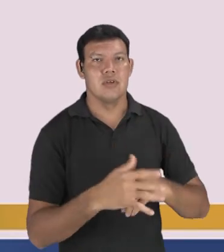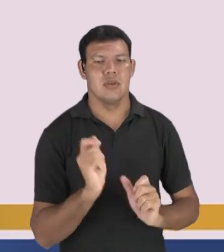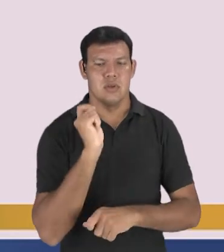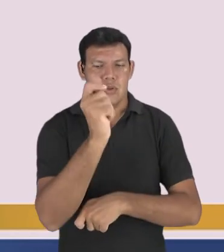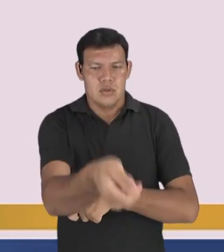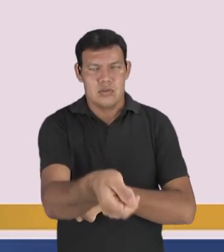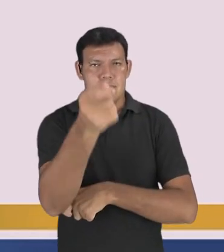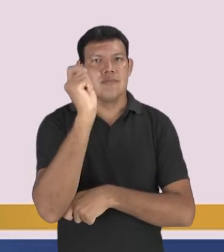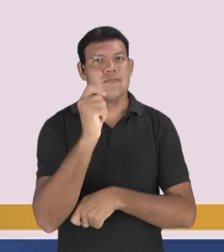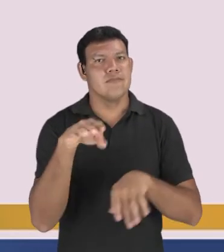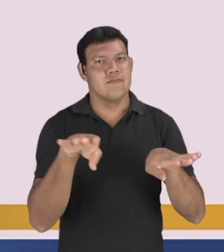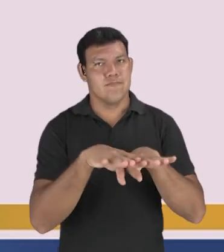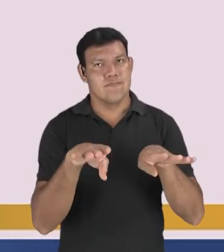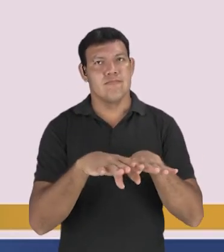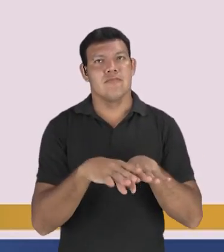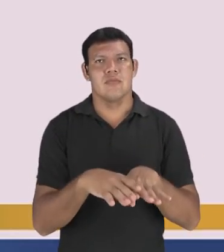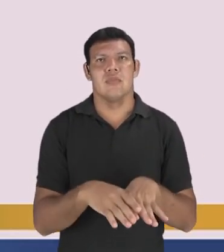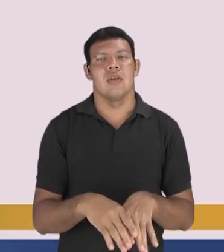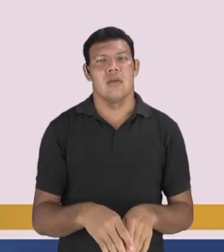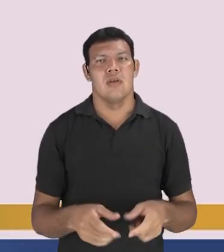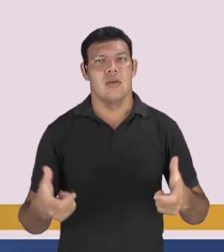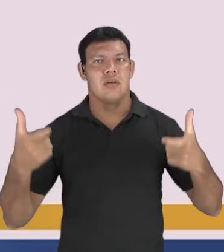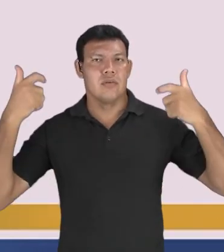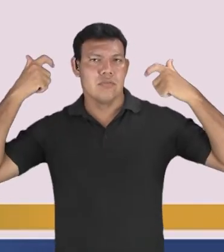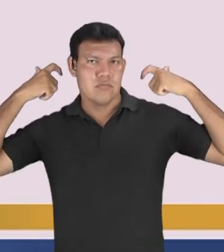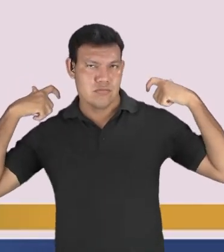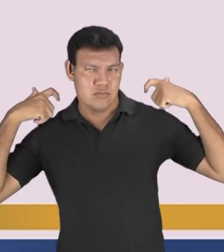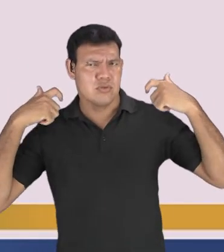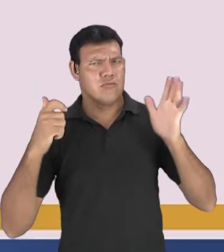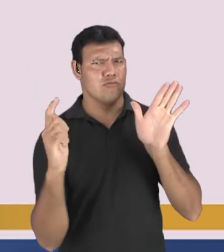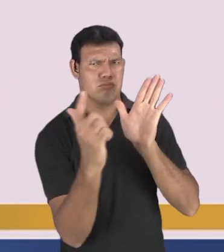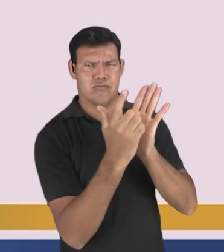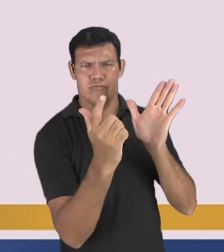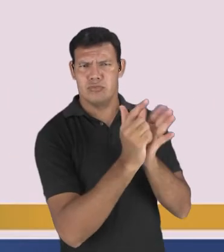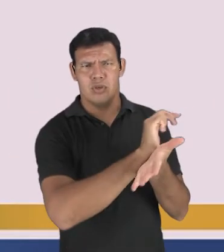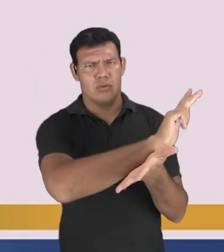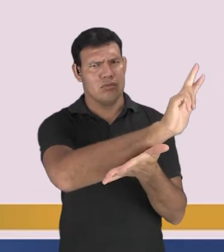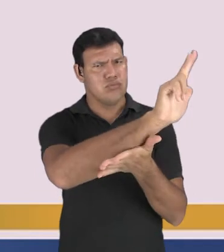Plantação, colheitas e própria manutenção da cultura Inã.